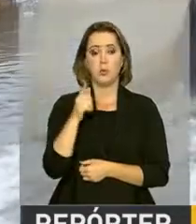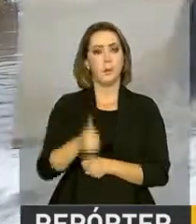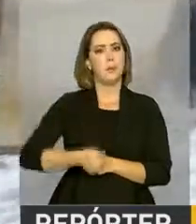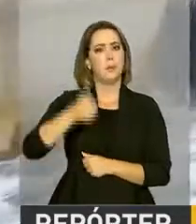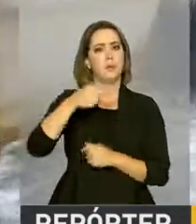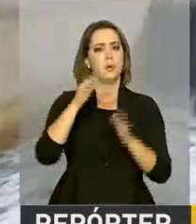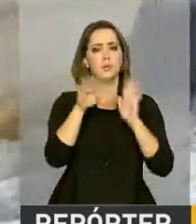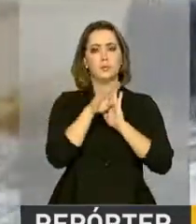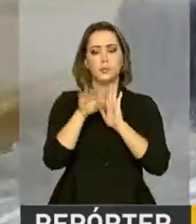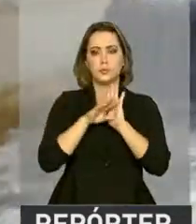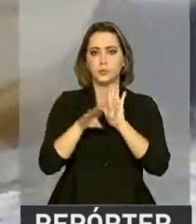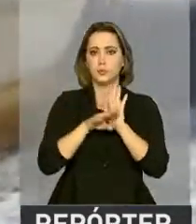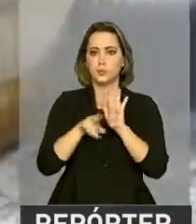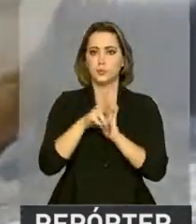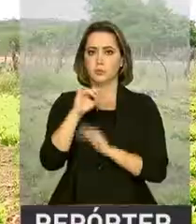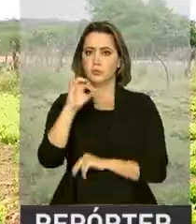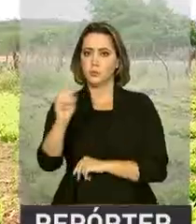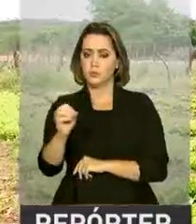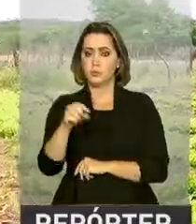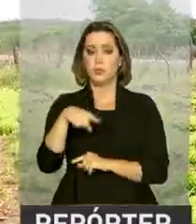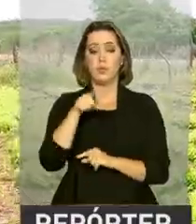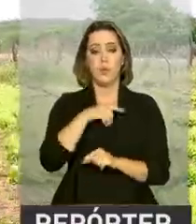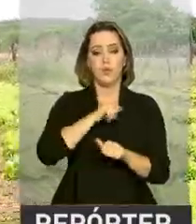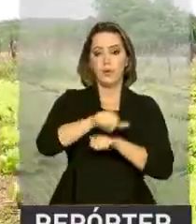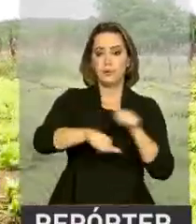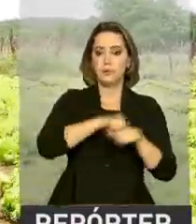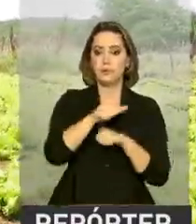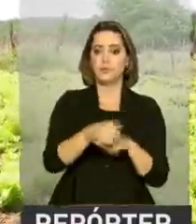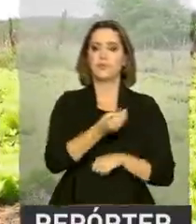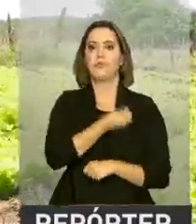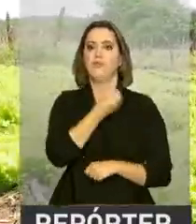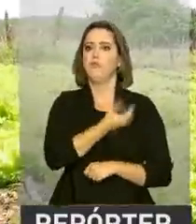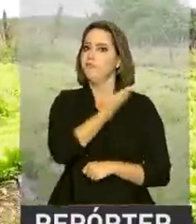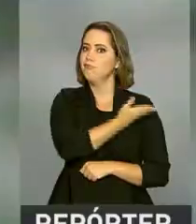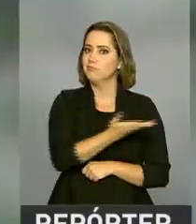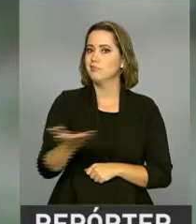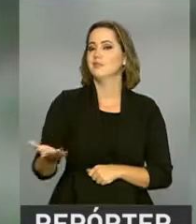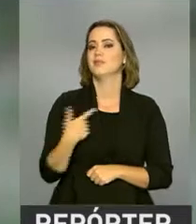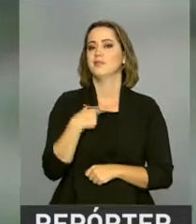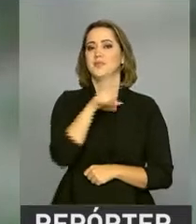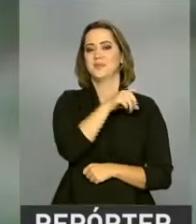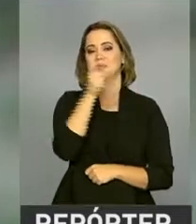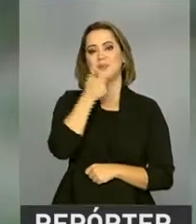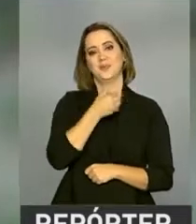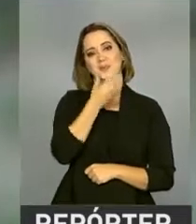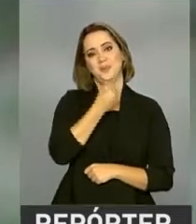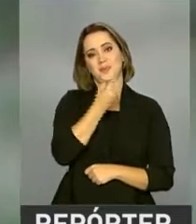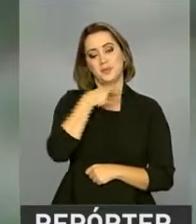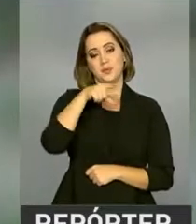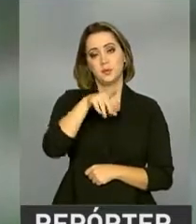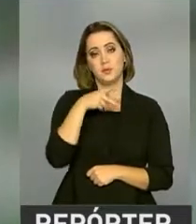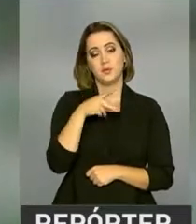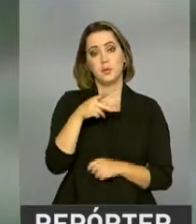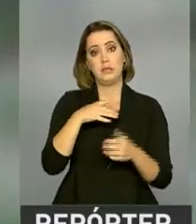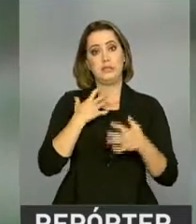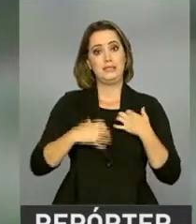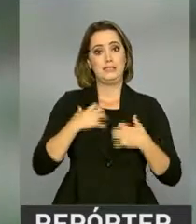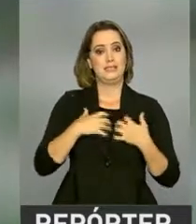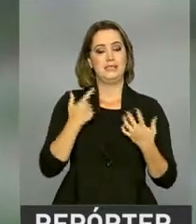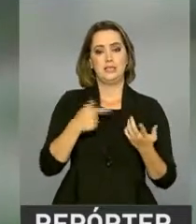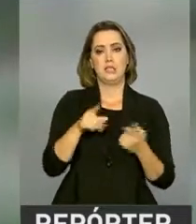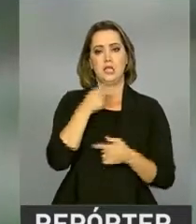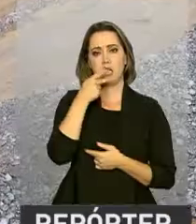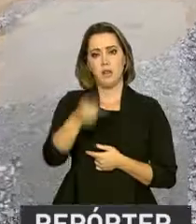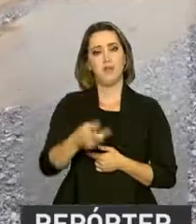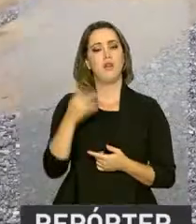revitalização do rio são francisco e vai mudar a realidade local o agricultor josé carlos da silva está ansioso